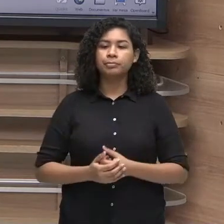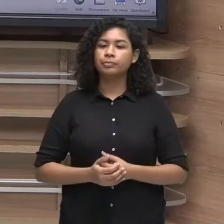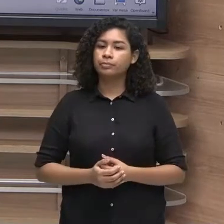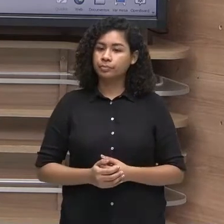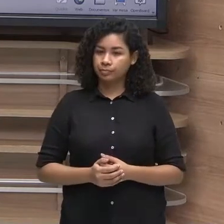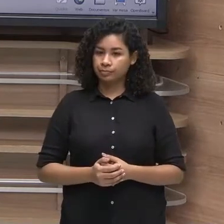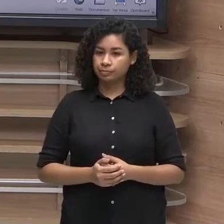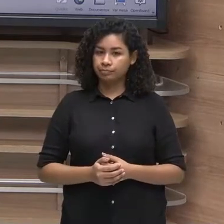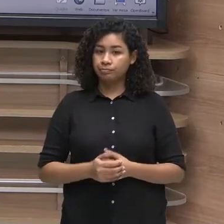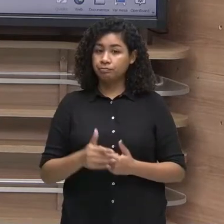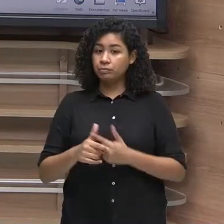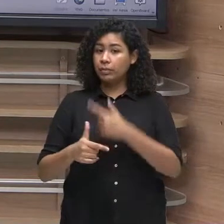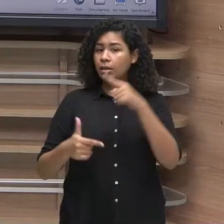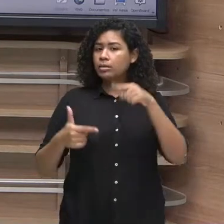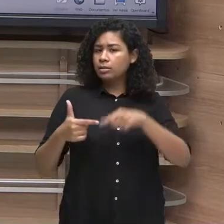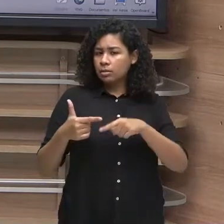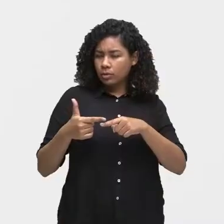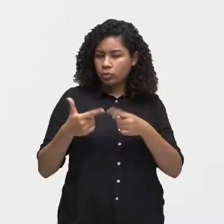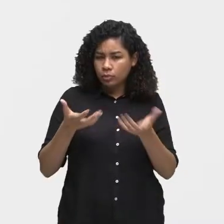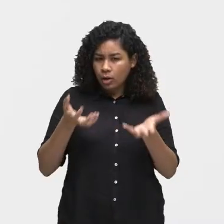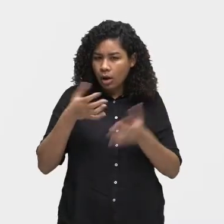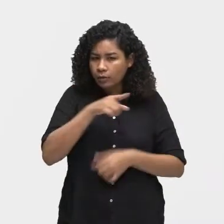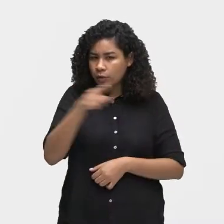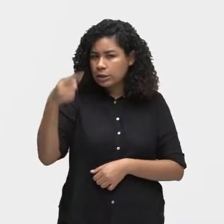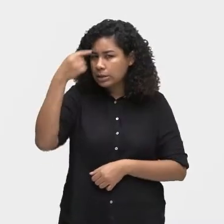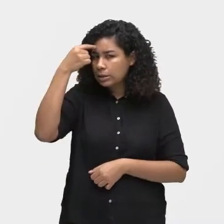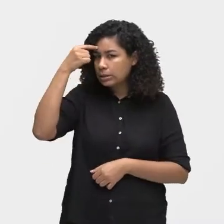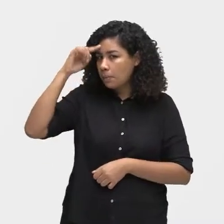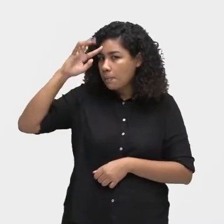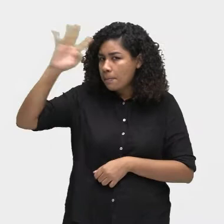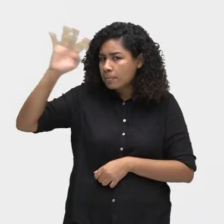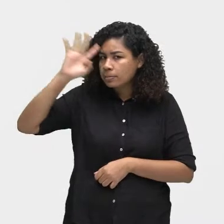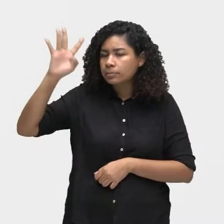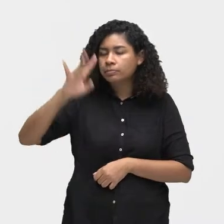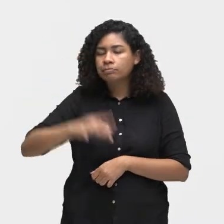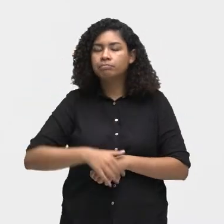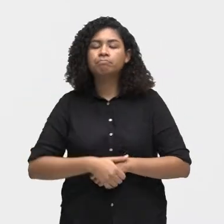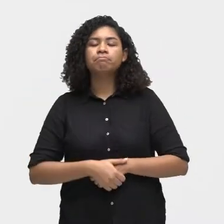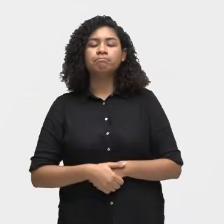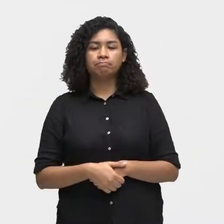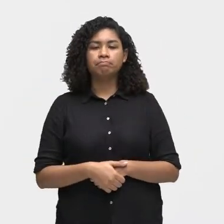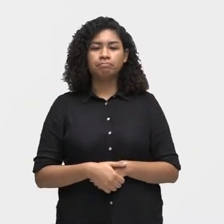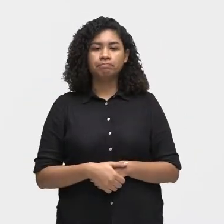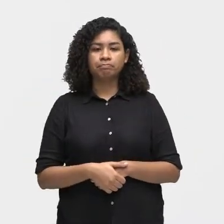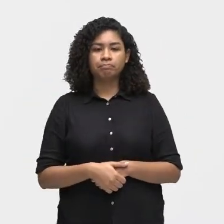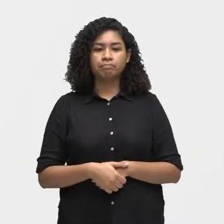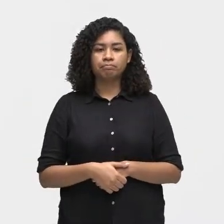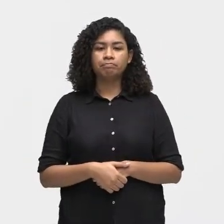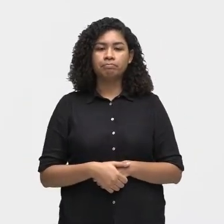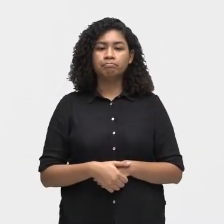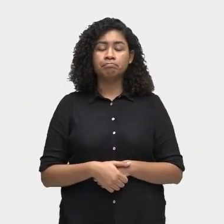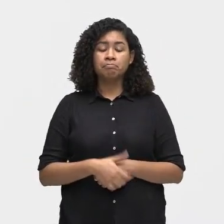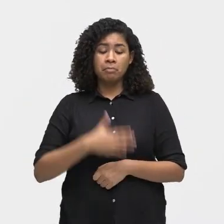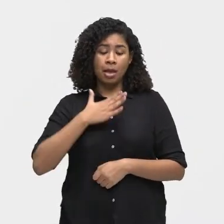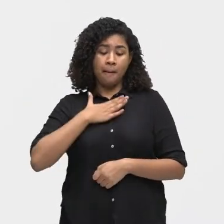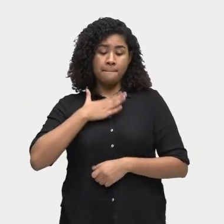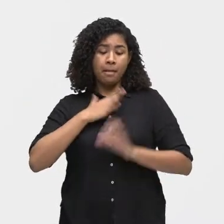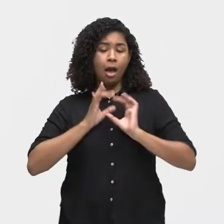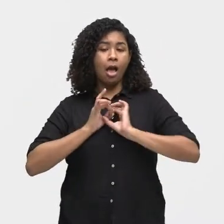O segundo passo que eu quero te convidar é o seguinte: que essa